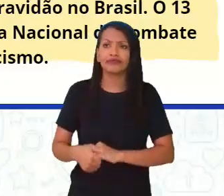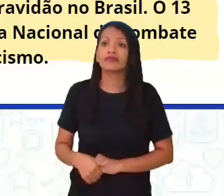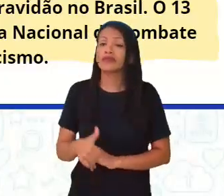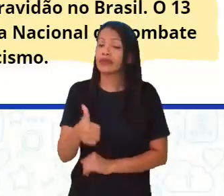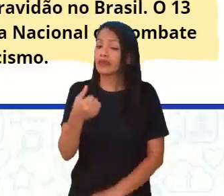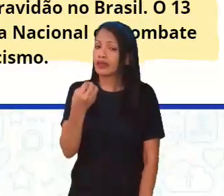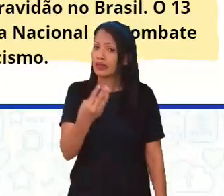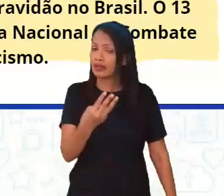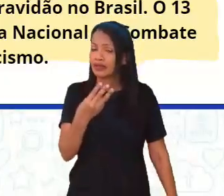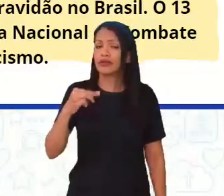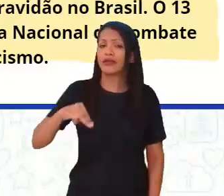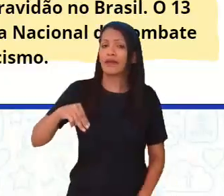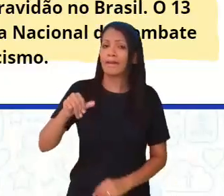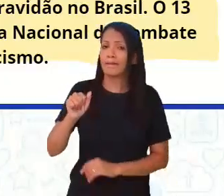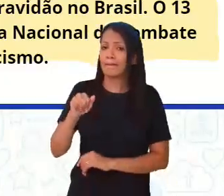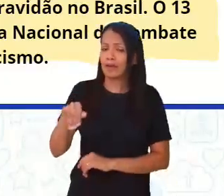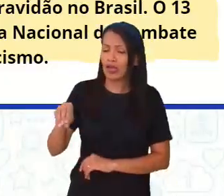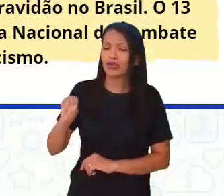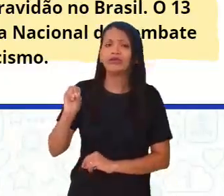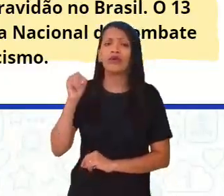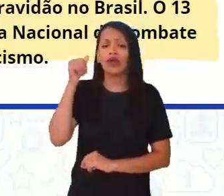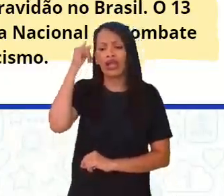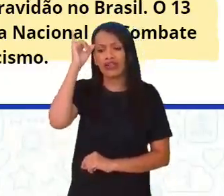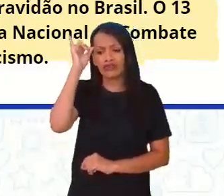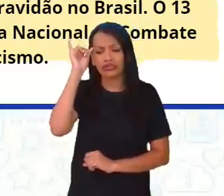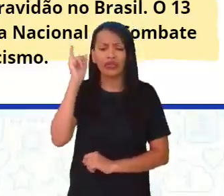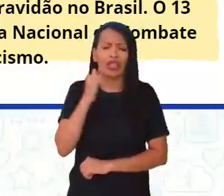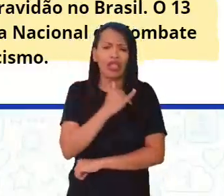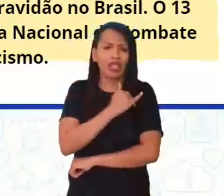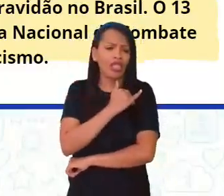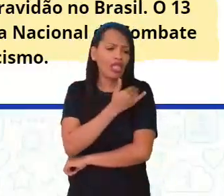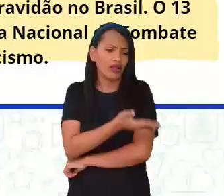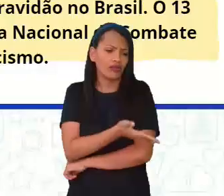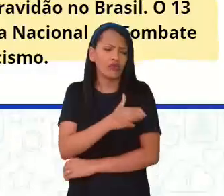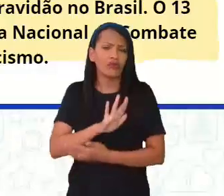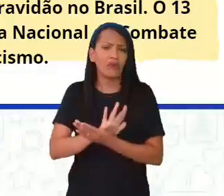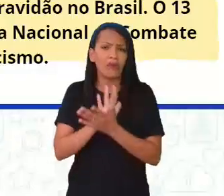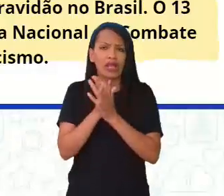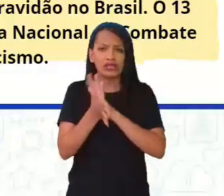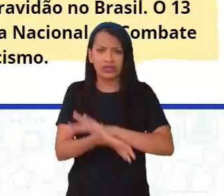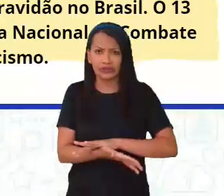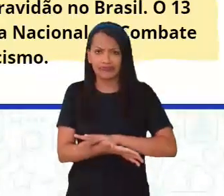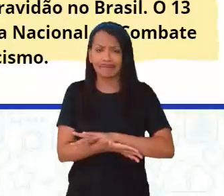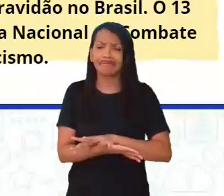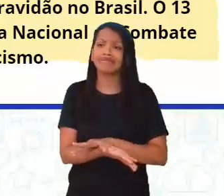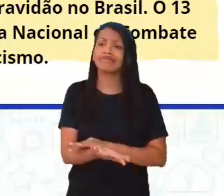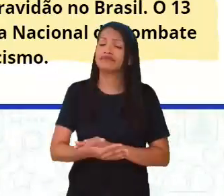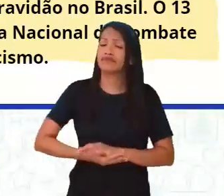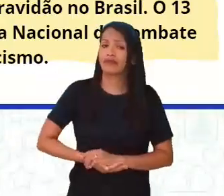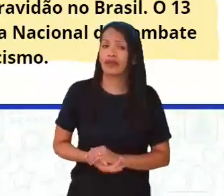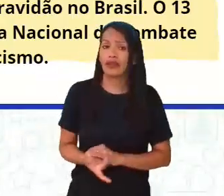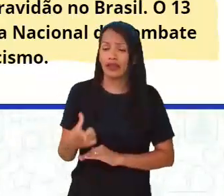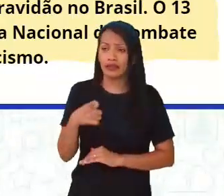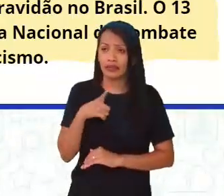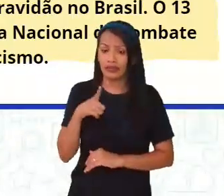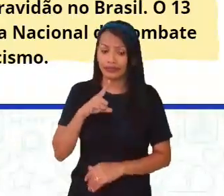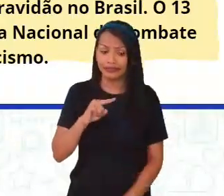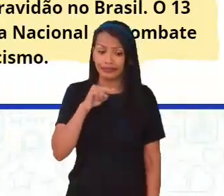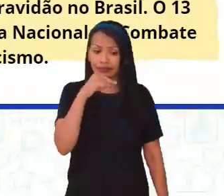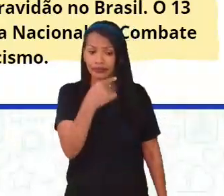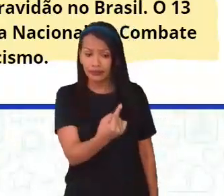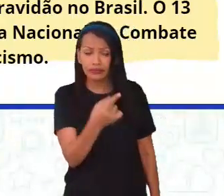também o Dia Nacional de Combate ao Racismo. A gente vai ter aí